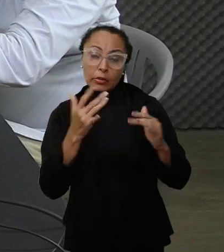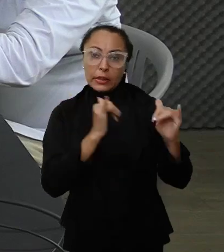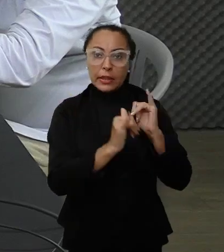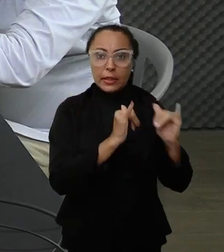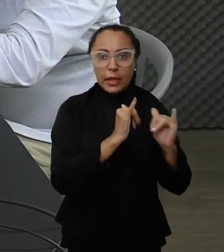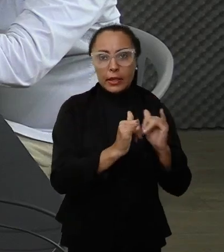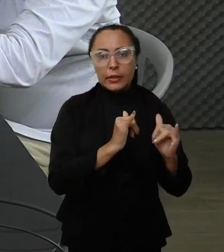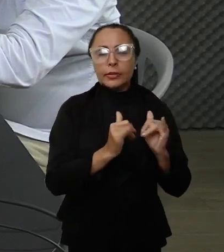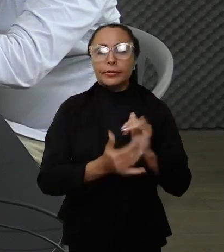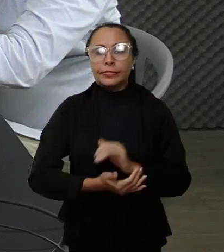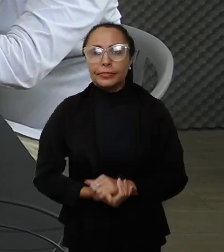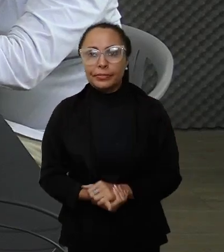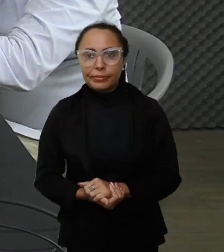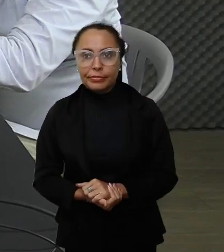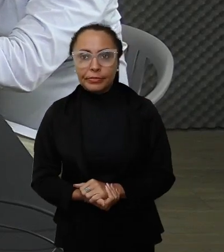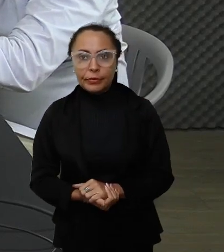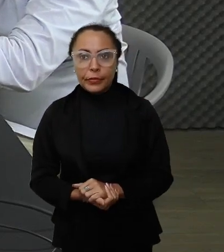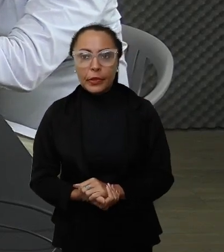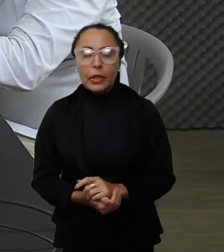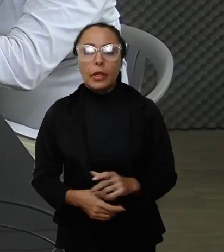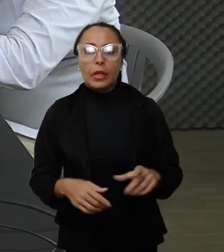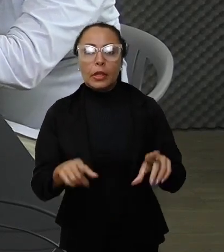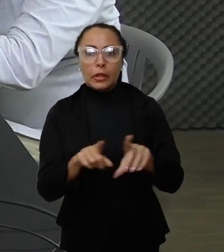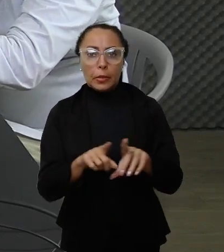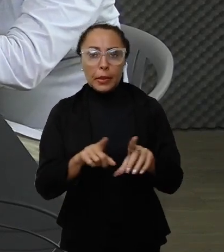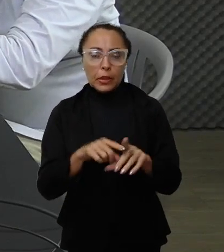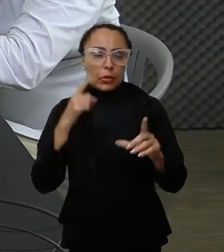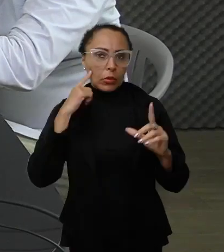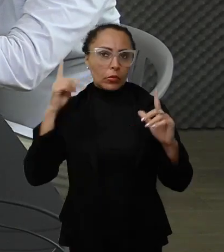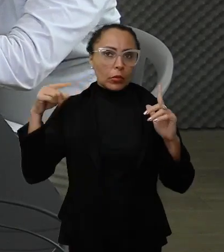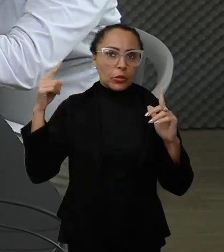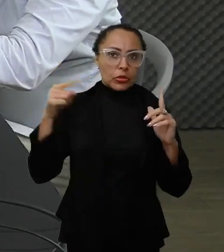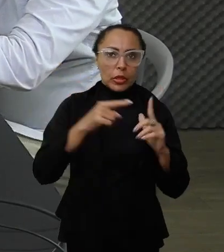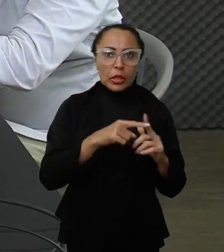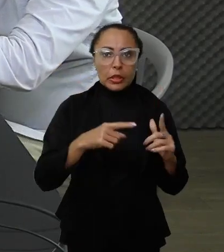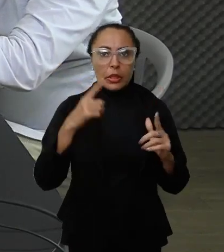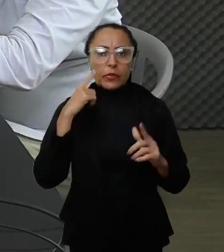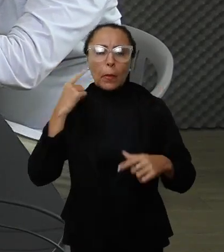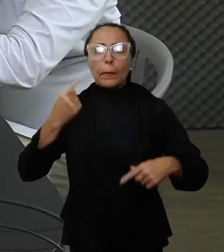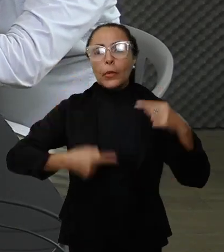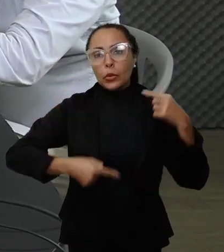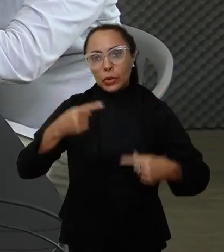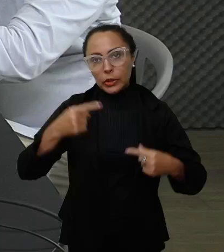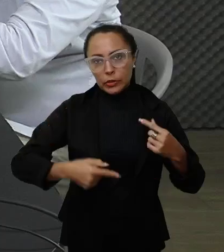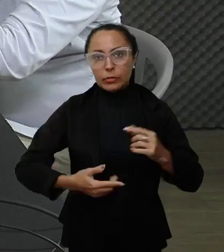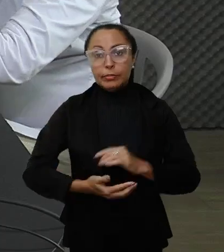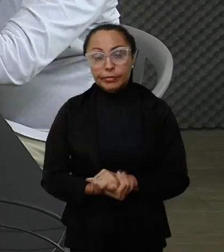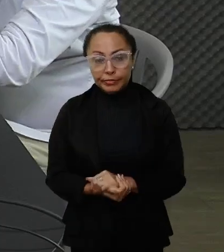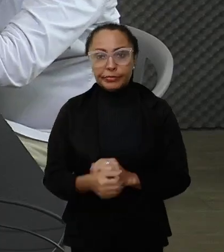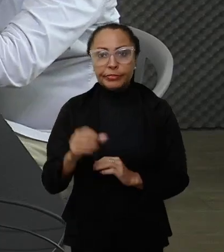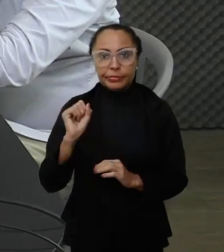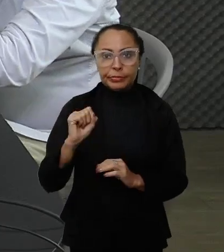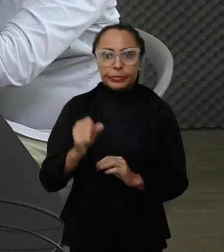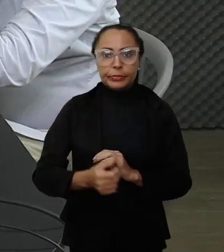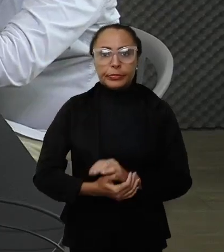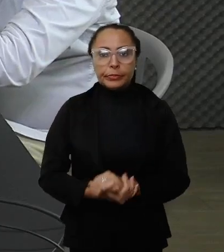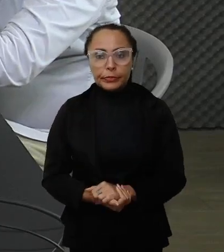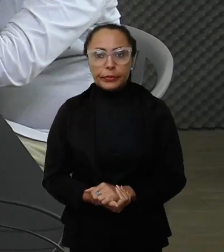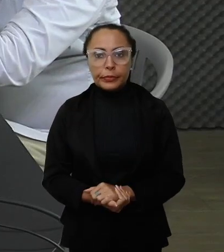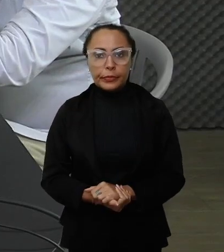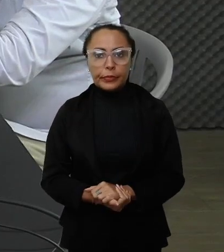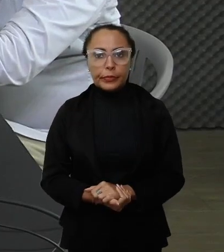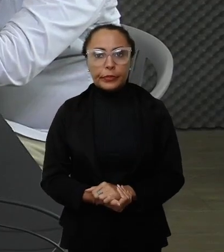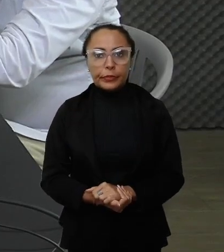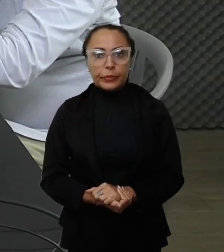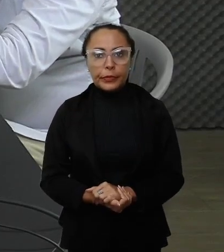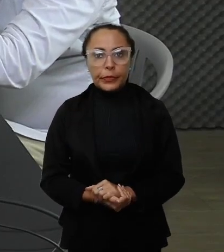internet. veio com a internet, mas veio também com a internet com objetivos meio que políticos, né? Ah, com certeza. Dentro da lógica da ciência política mesmo.